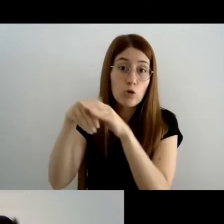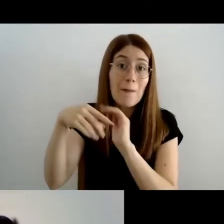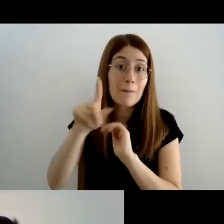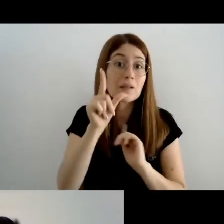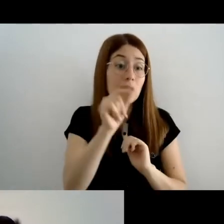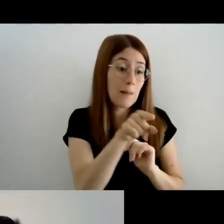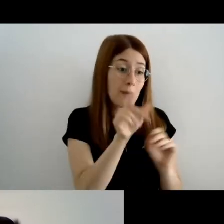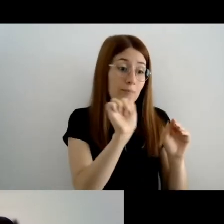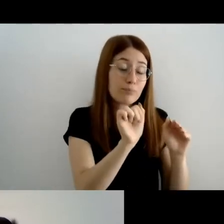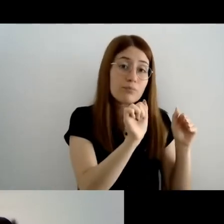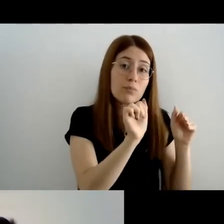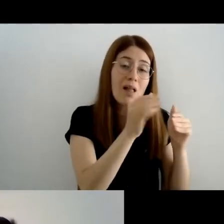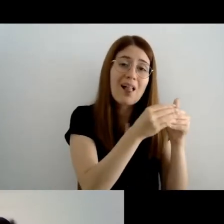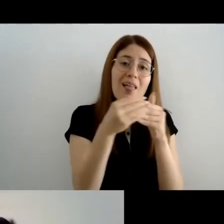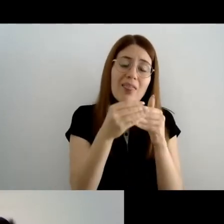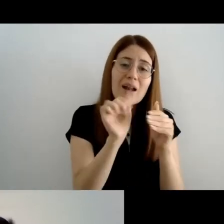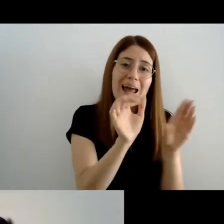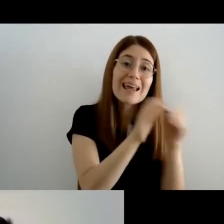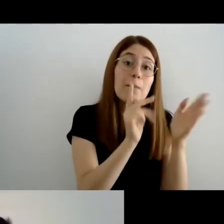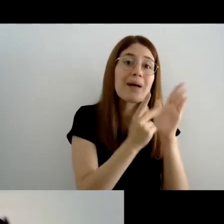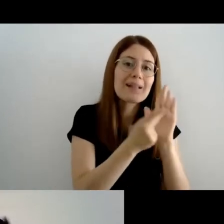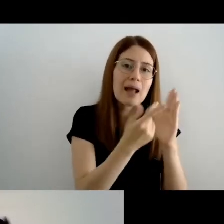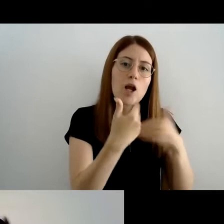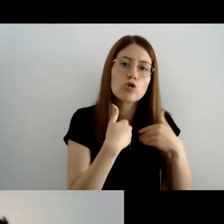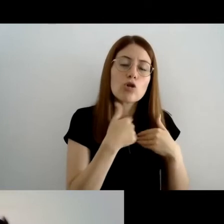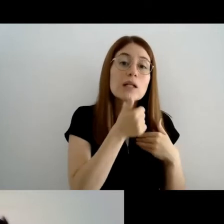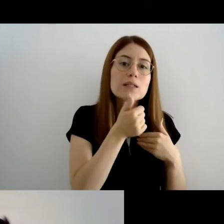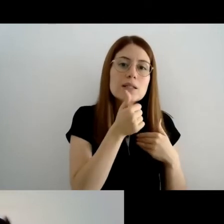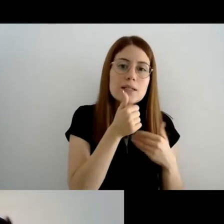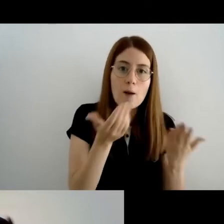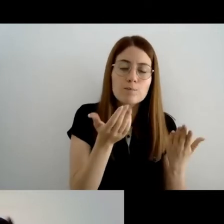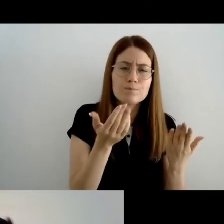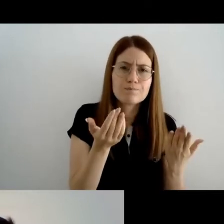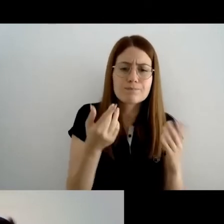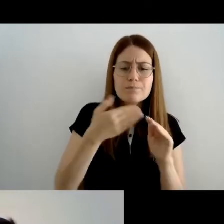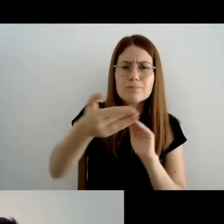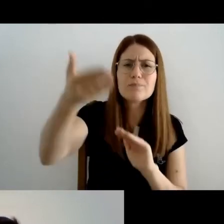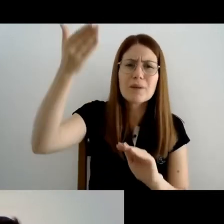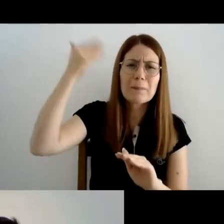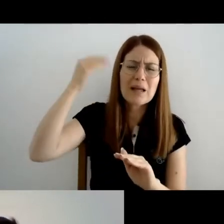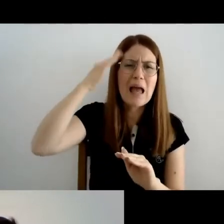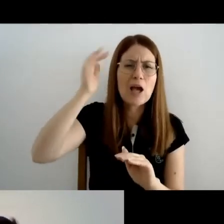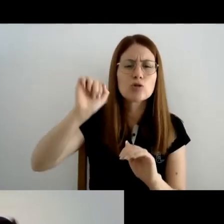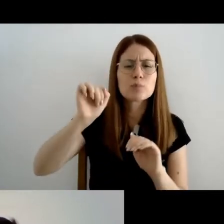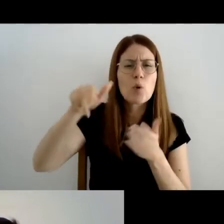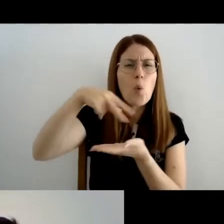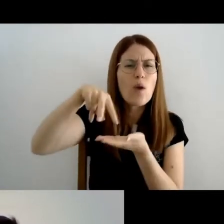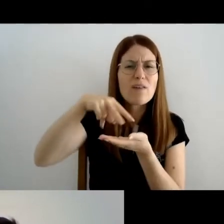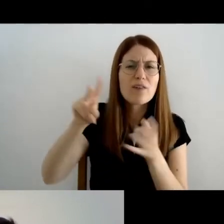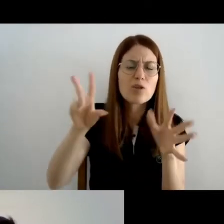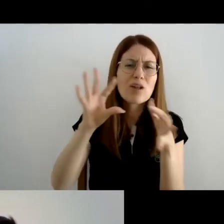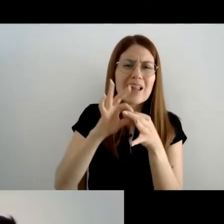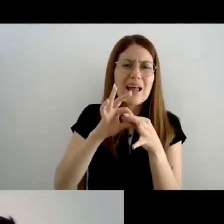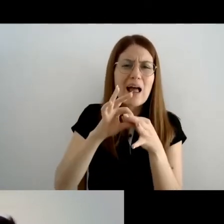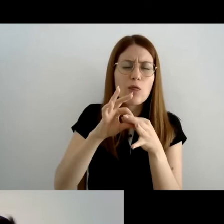que lhe vai servir de suporte para as tomadas de decisão. Ainda na passada semana, acho que foi na gala da Liga, o Ruben Amorim, que recebeu o